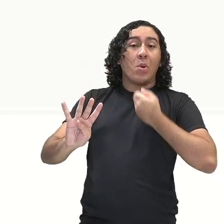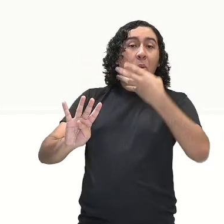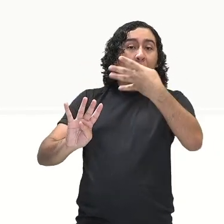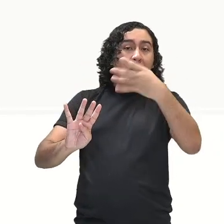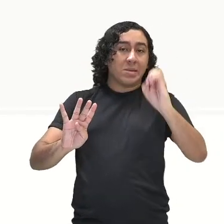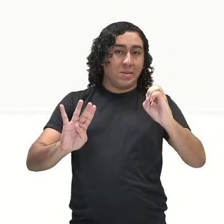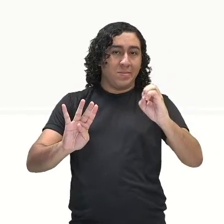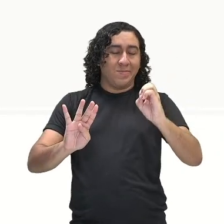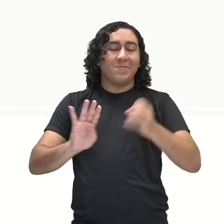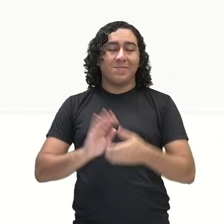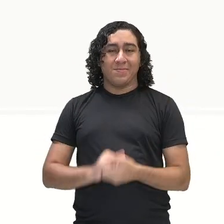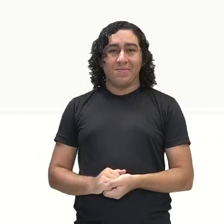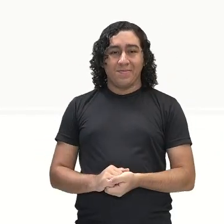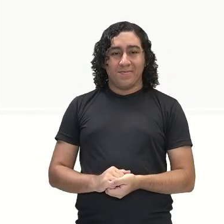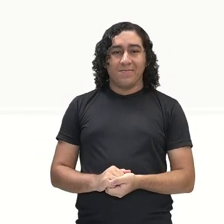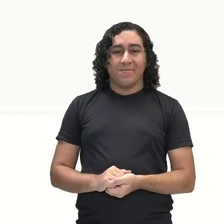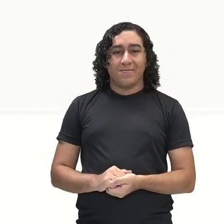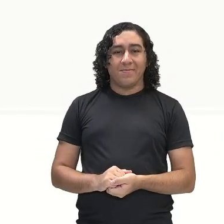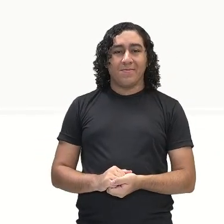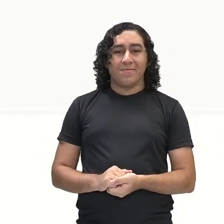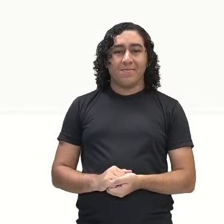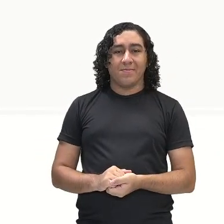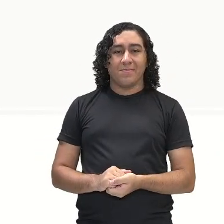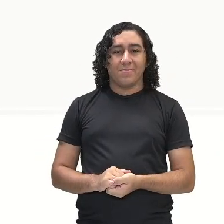número 40.